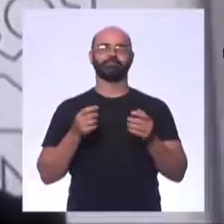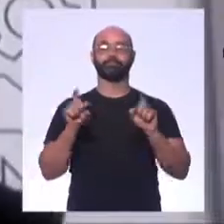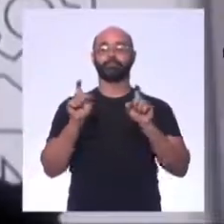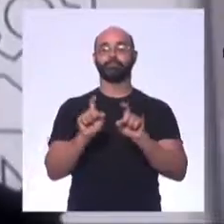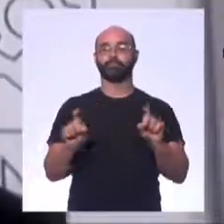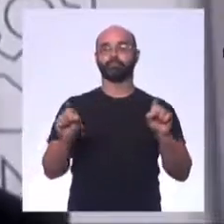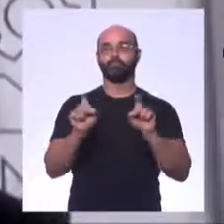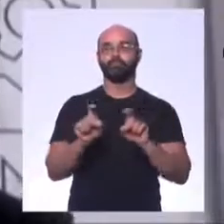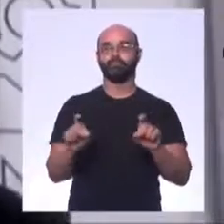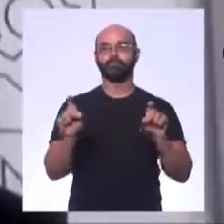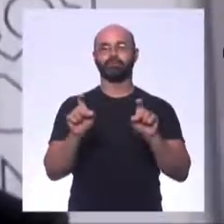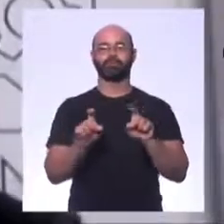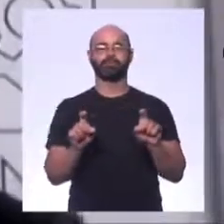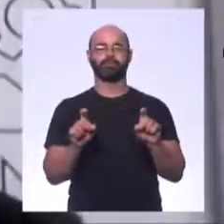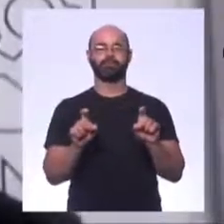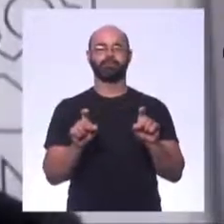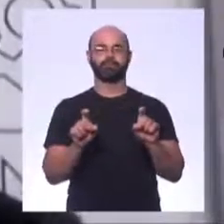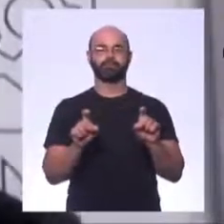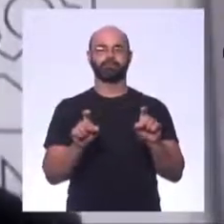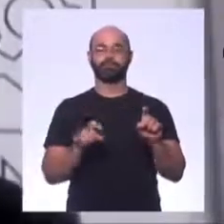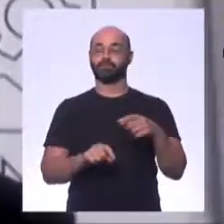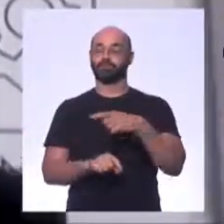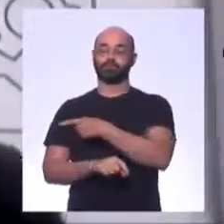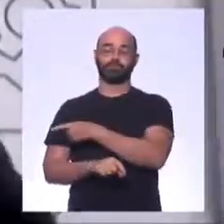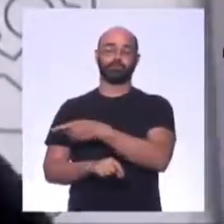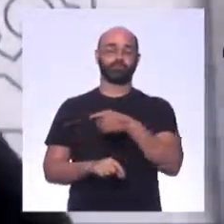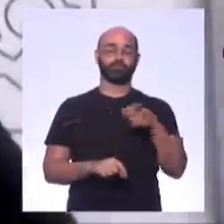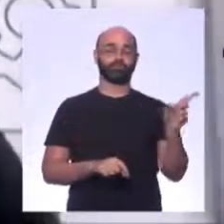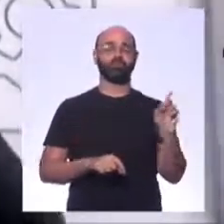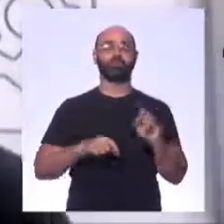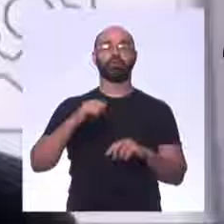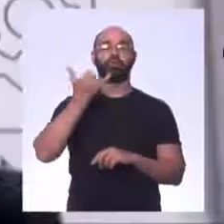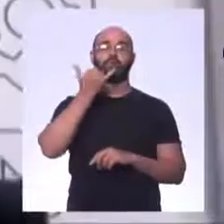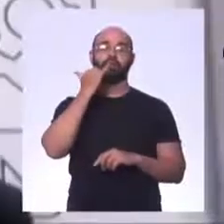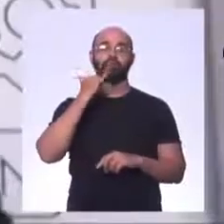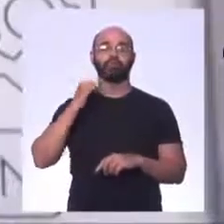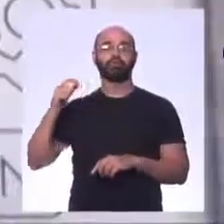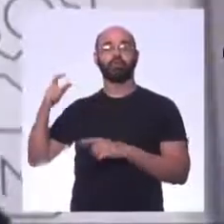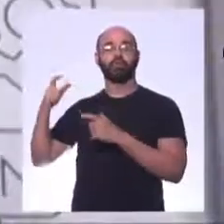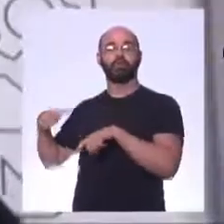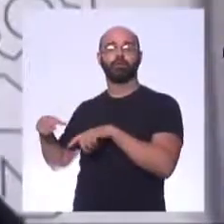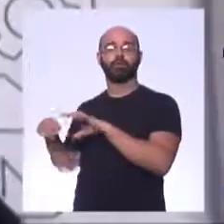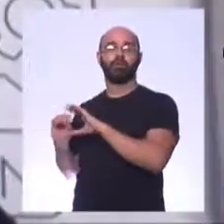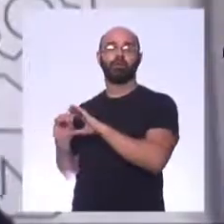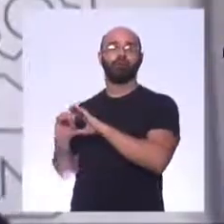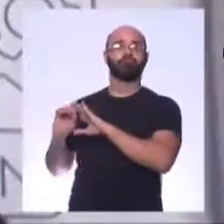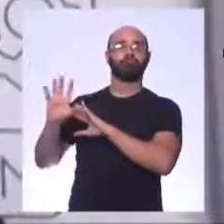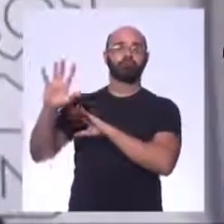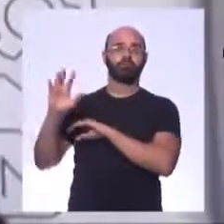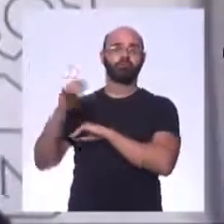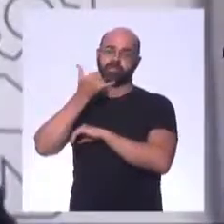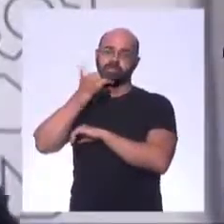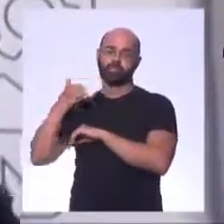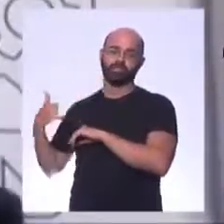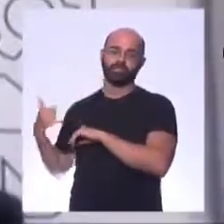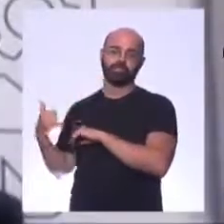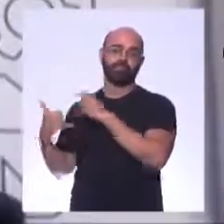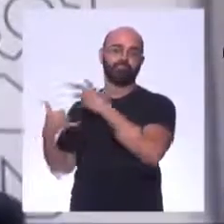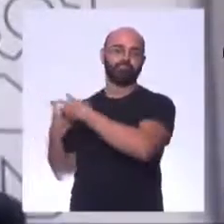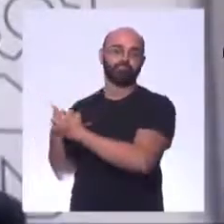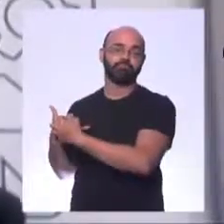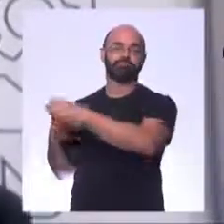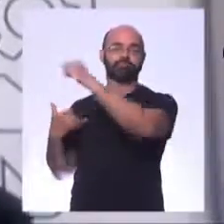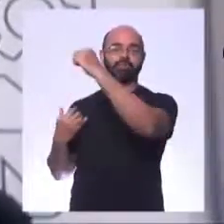computador, tudo isso precisa de uma fonte de energia, né, para funcionar,